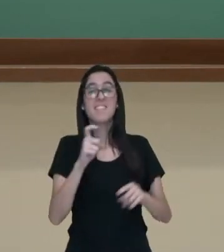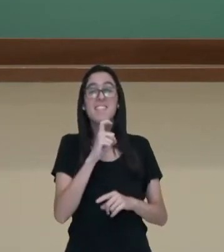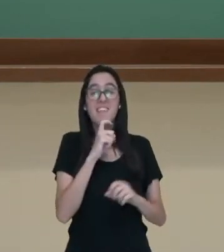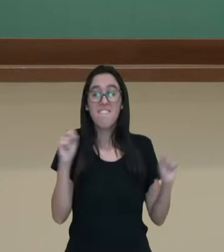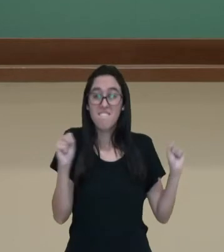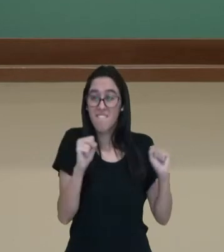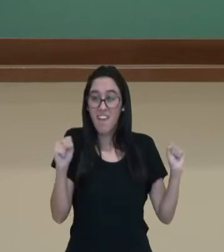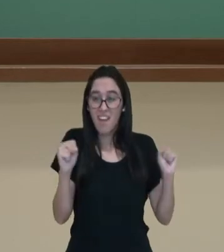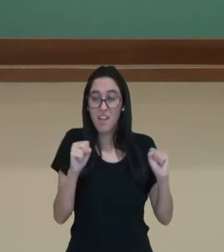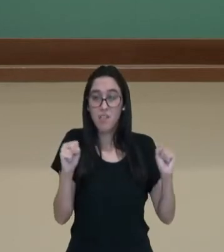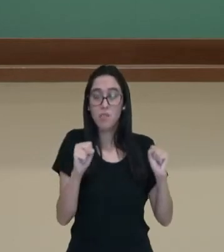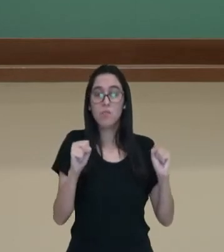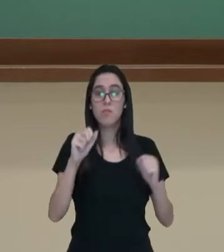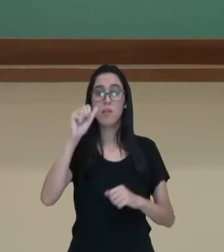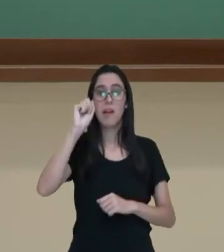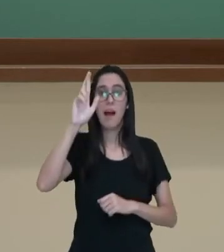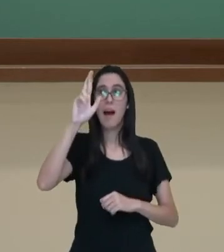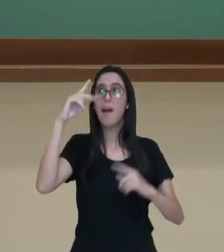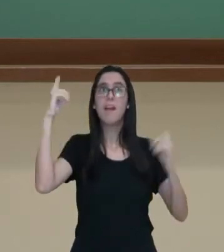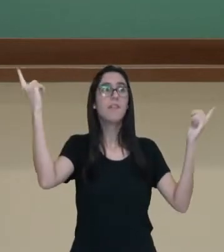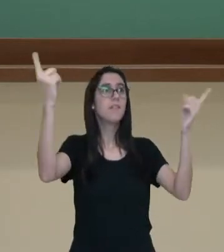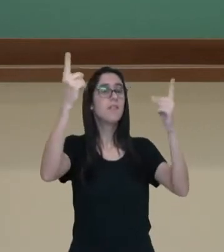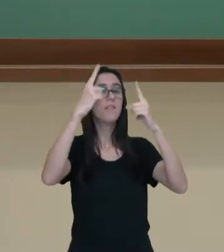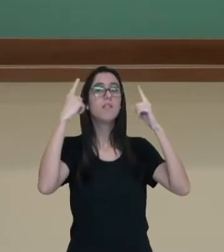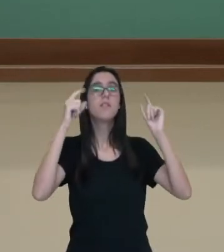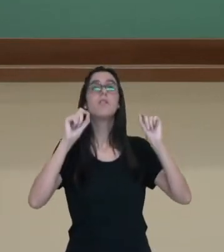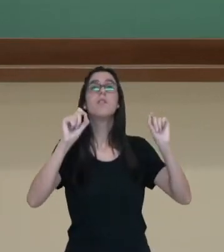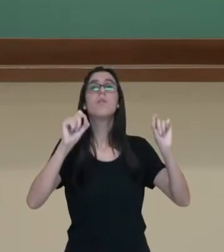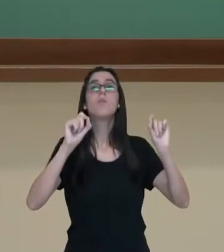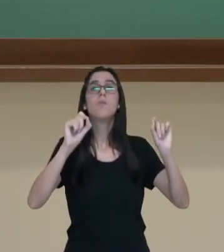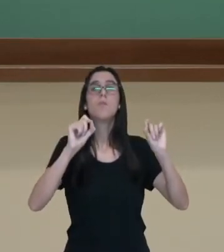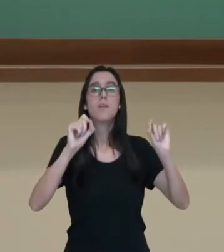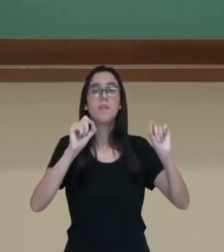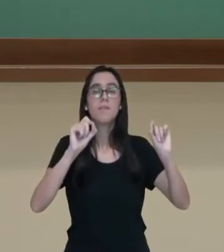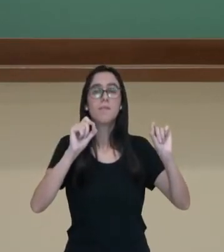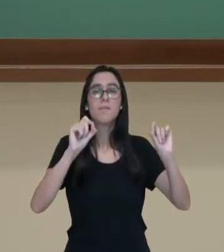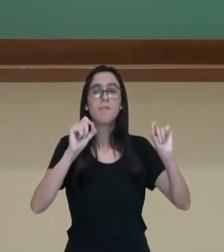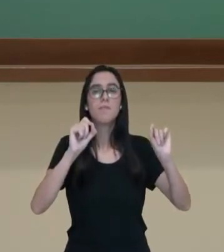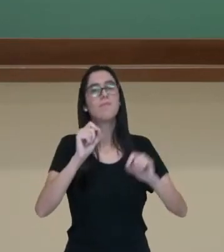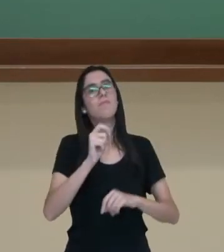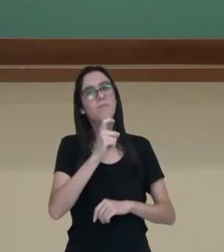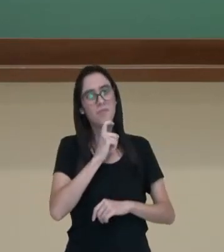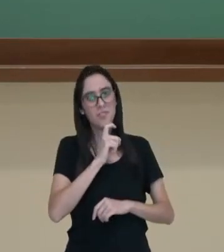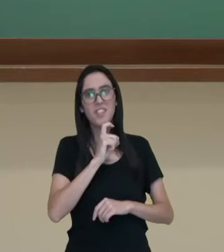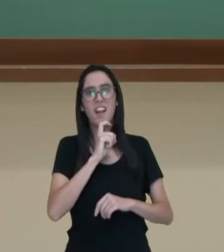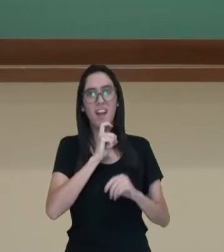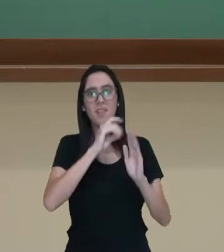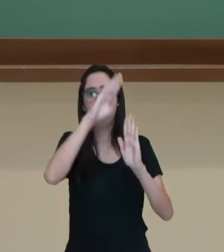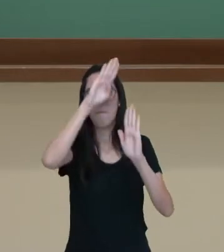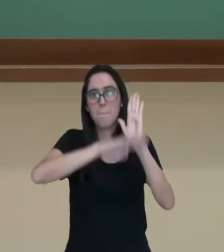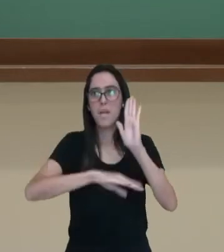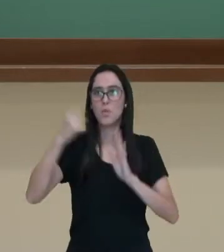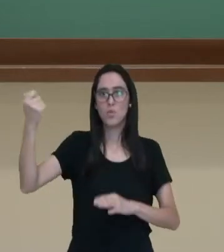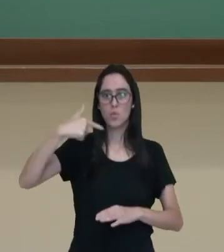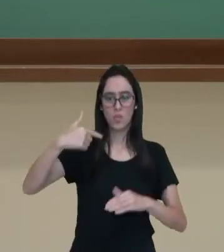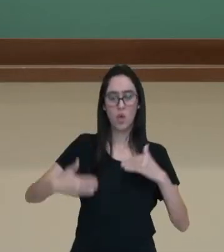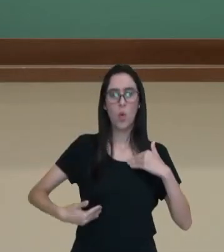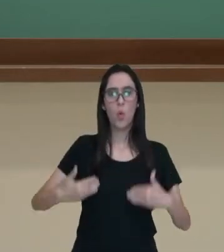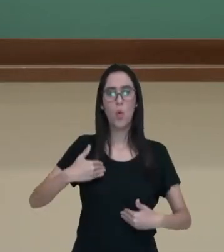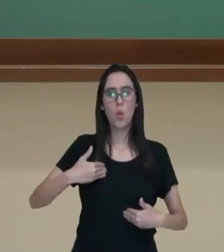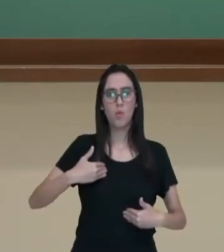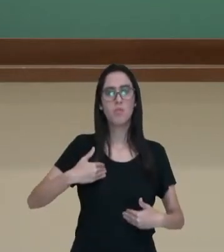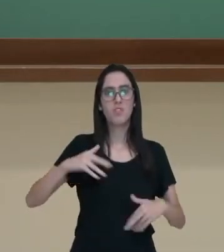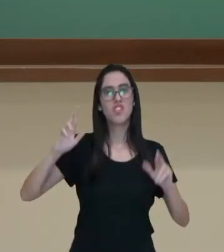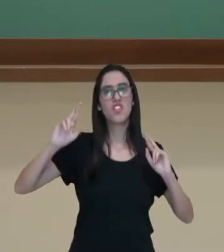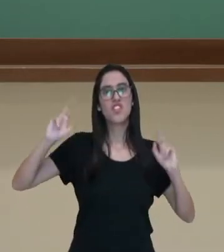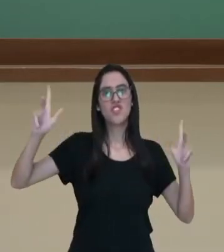o ar ambiente, o ar atmosférico, ele está numa temperatura muito inferior à do seu corpo. Então, aumenta essa